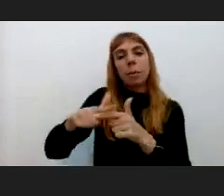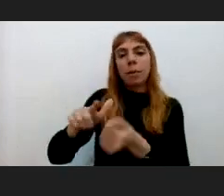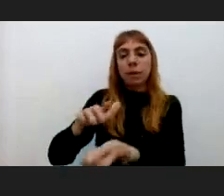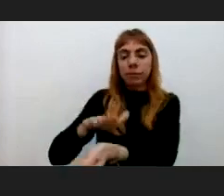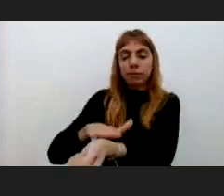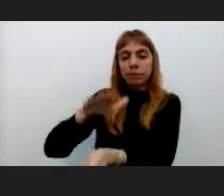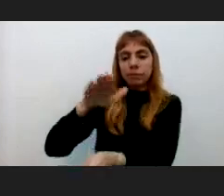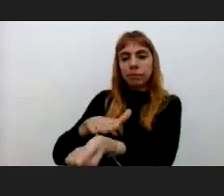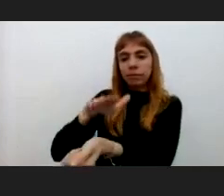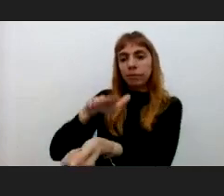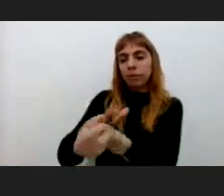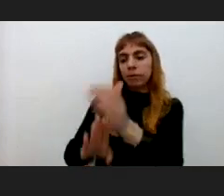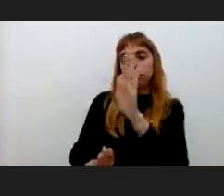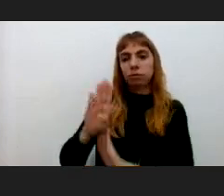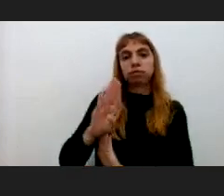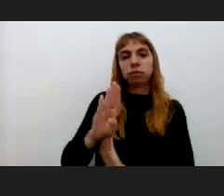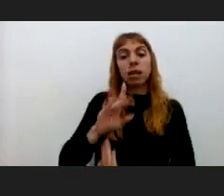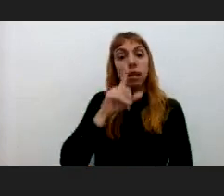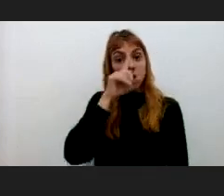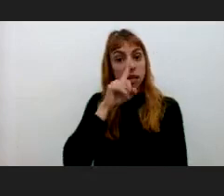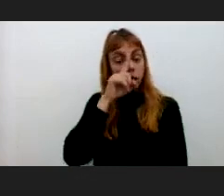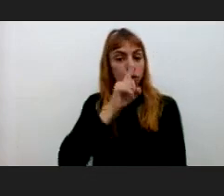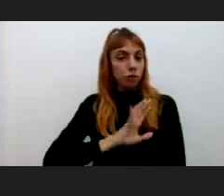elevam o risco do infarto do miocárdio.